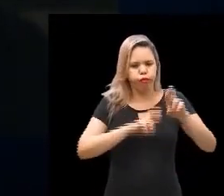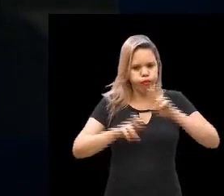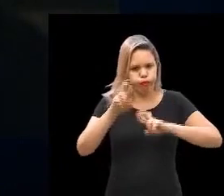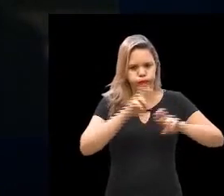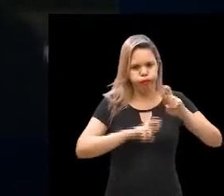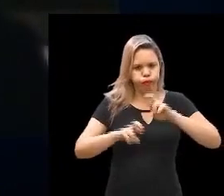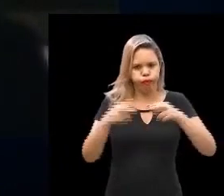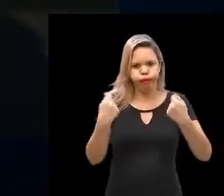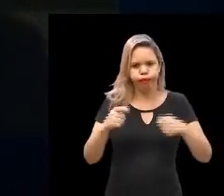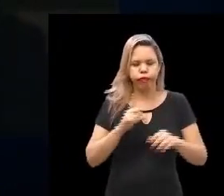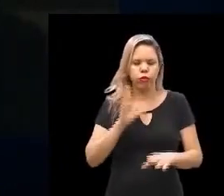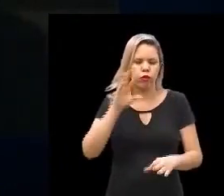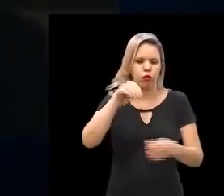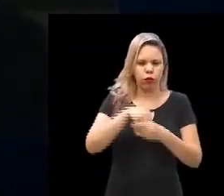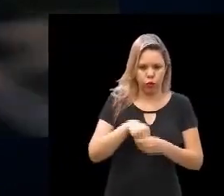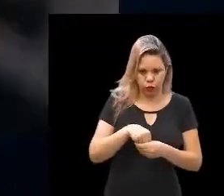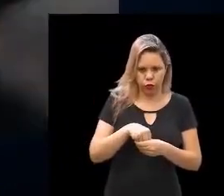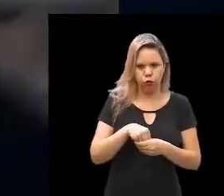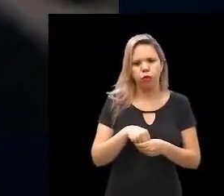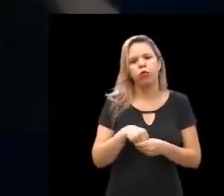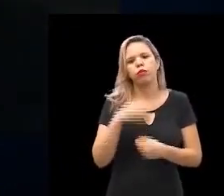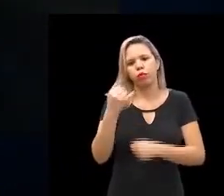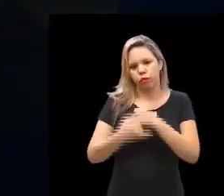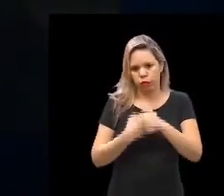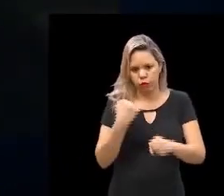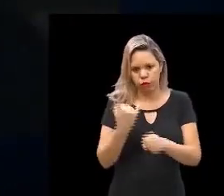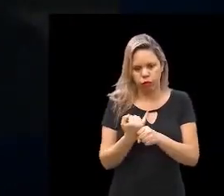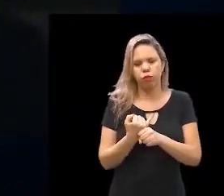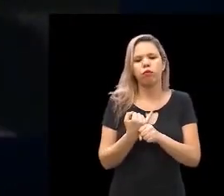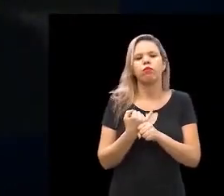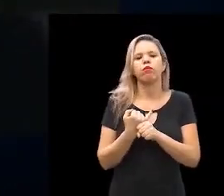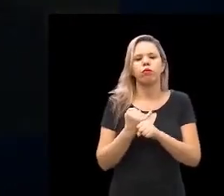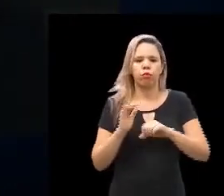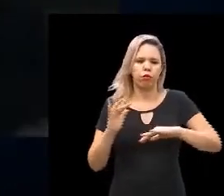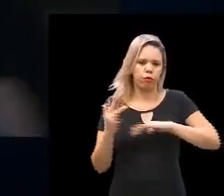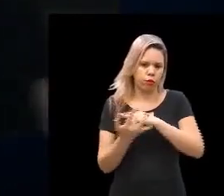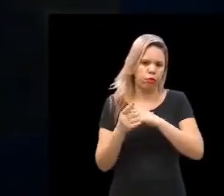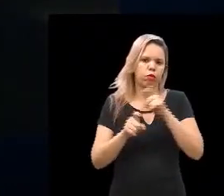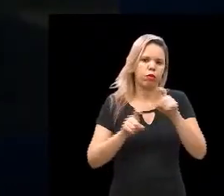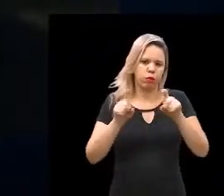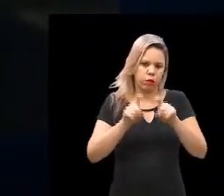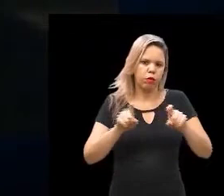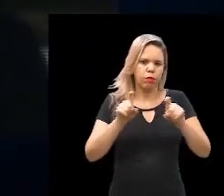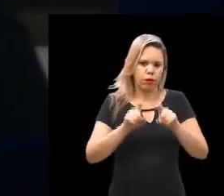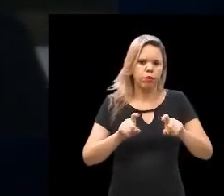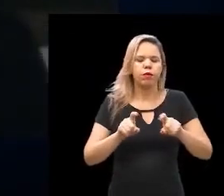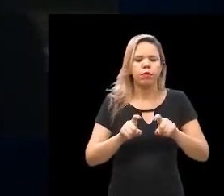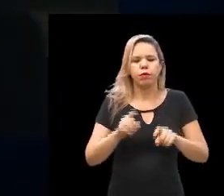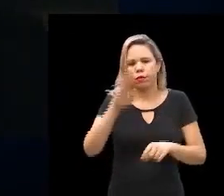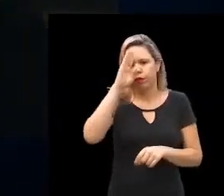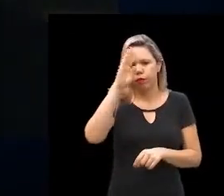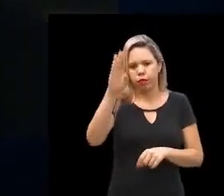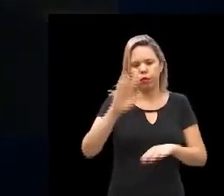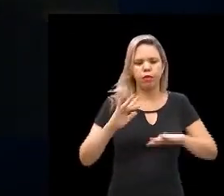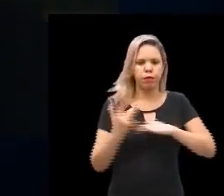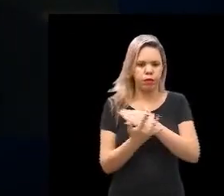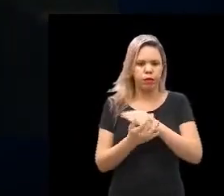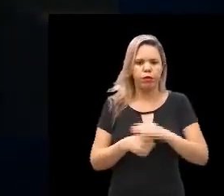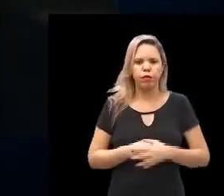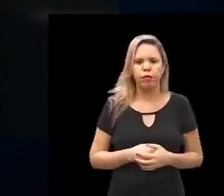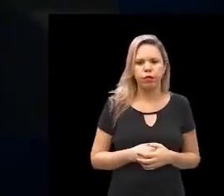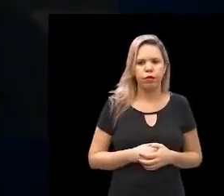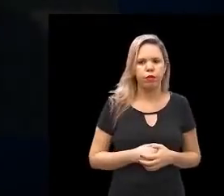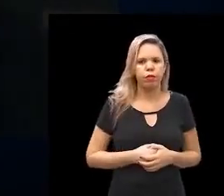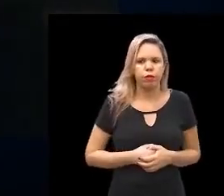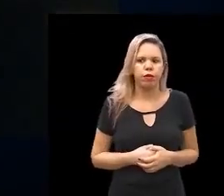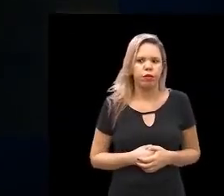fiscalização que deve haver dentro da internet, da rede mundial de computadores e principalmente das redes